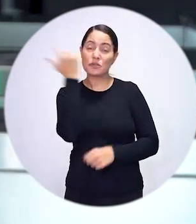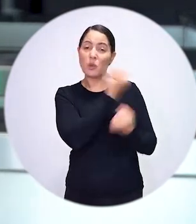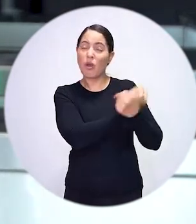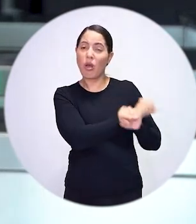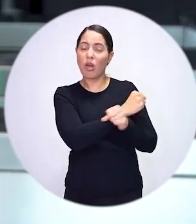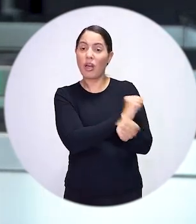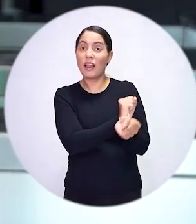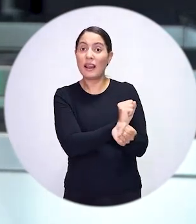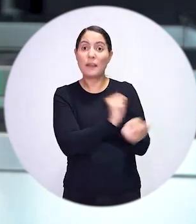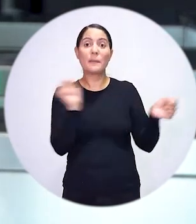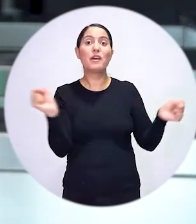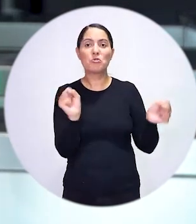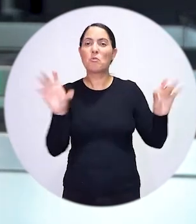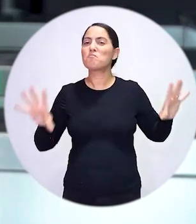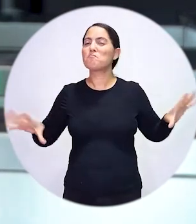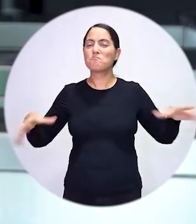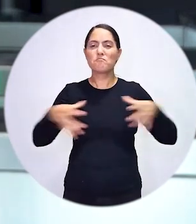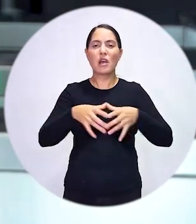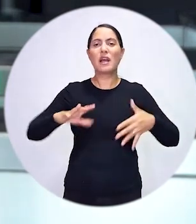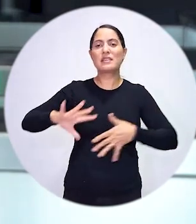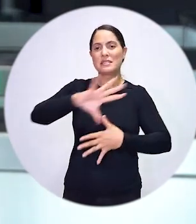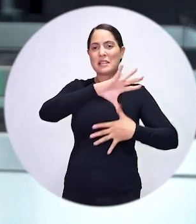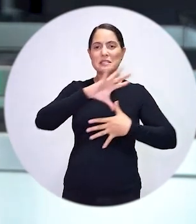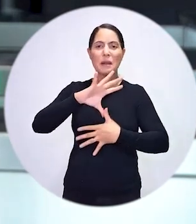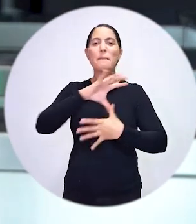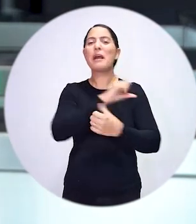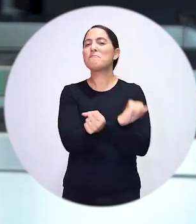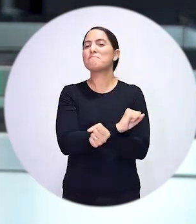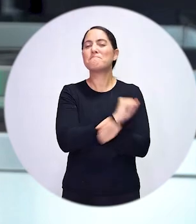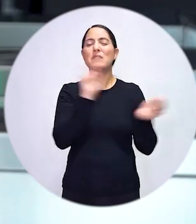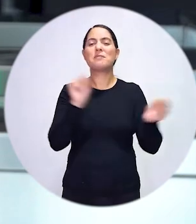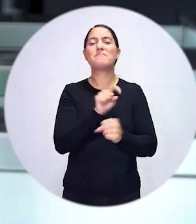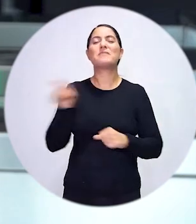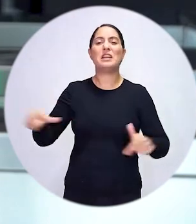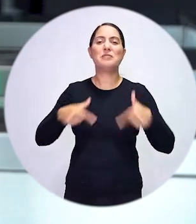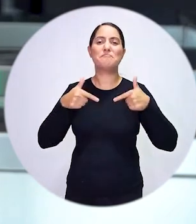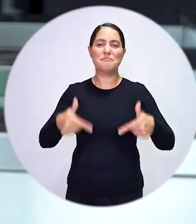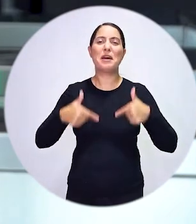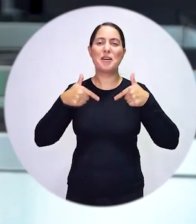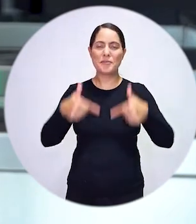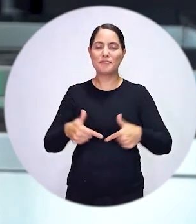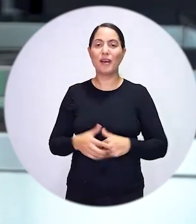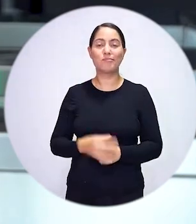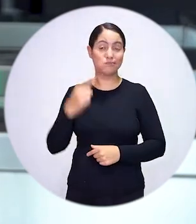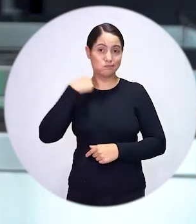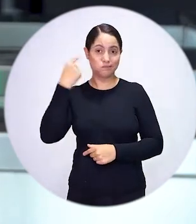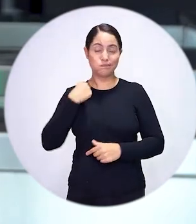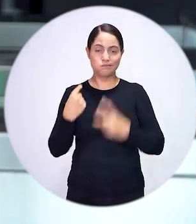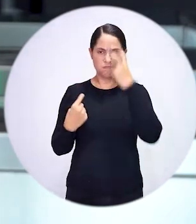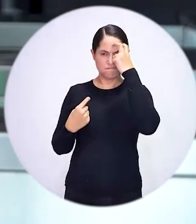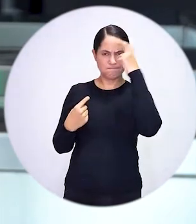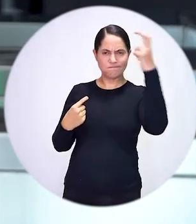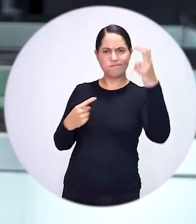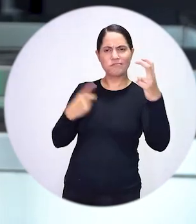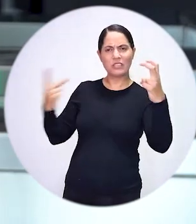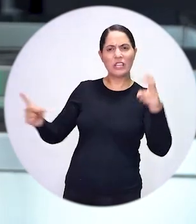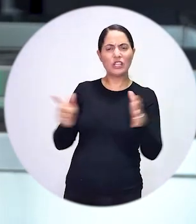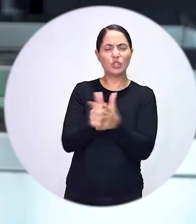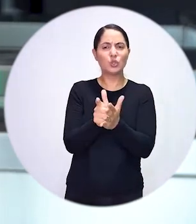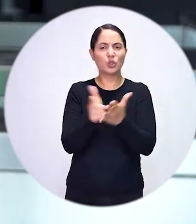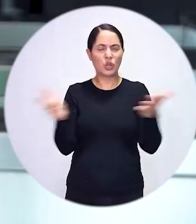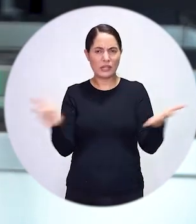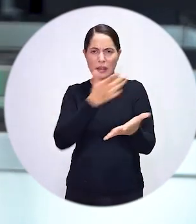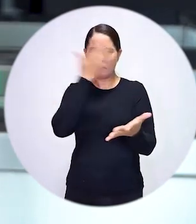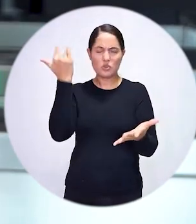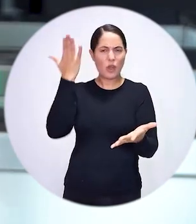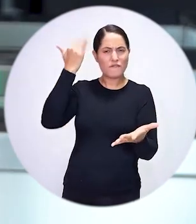escravizados, considerada a maior ação coletiva de libertação das Américas. Além da sua atuação como advogado, o intelectual escrevia